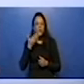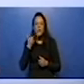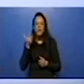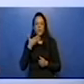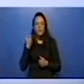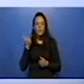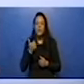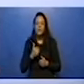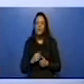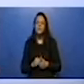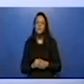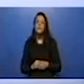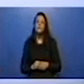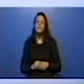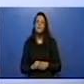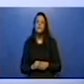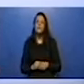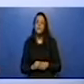Fácil.